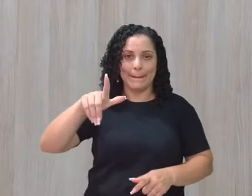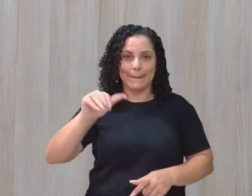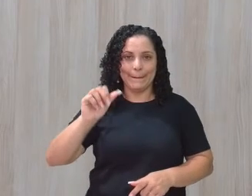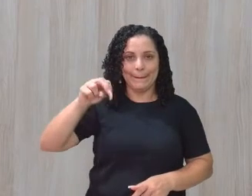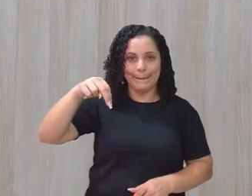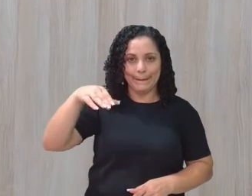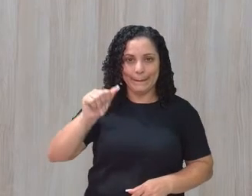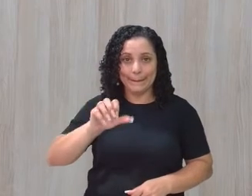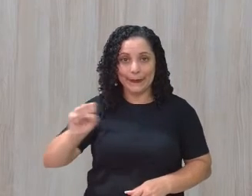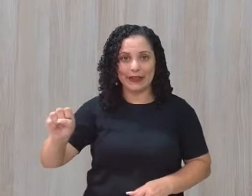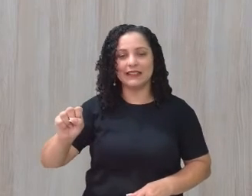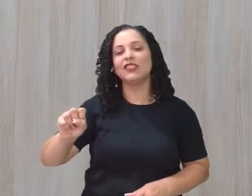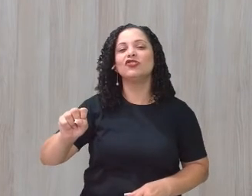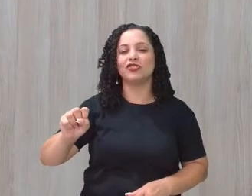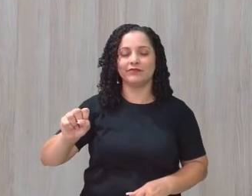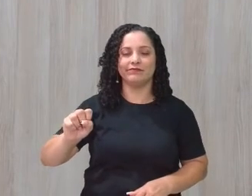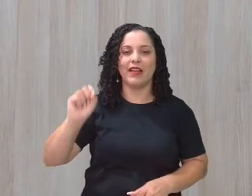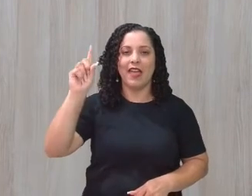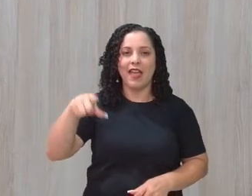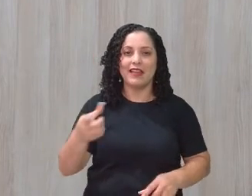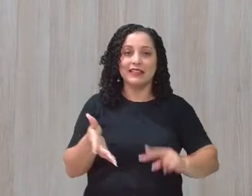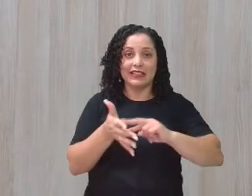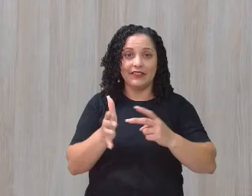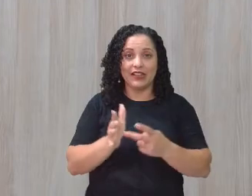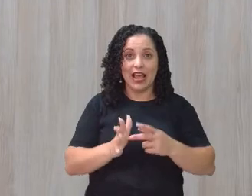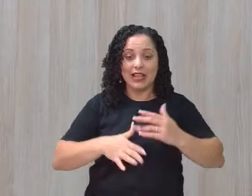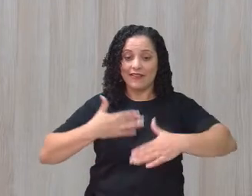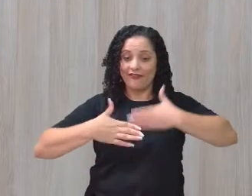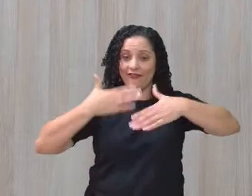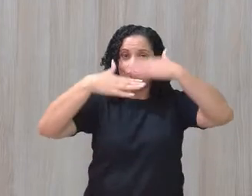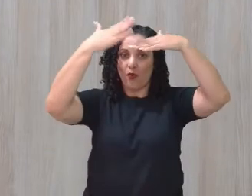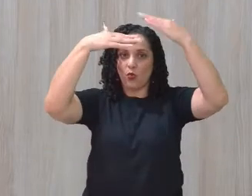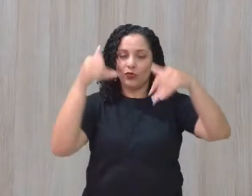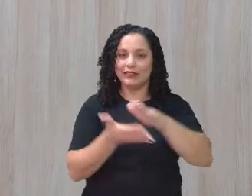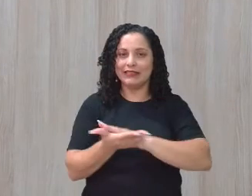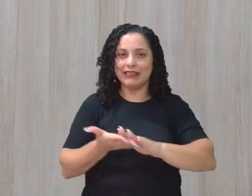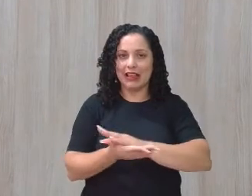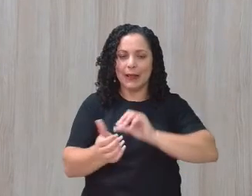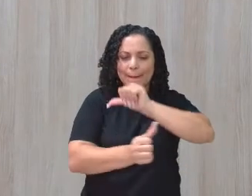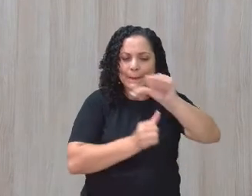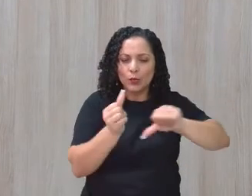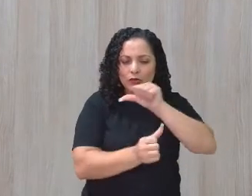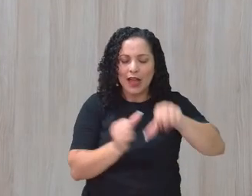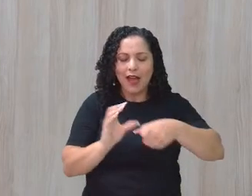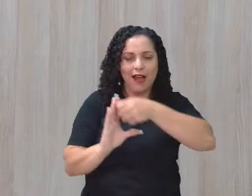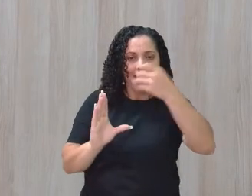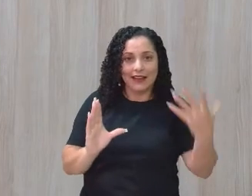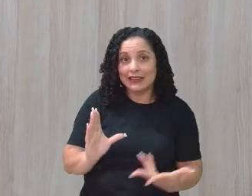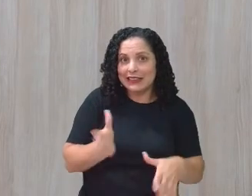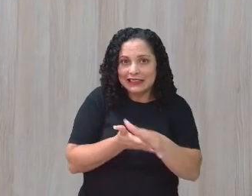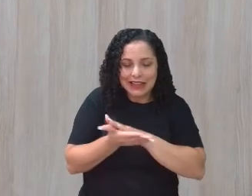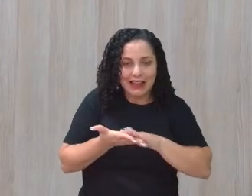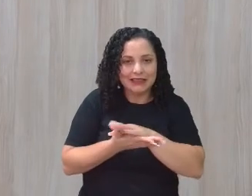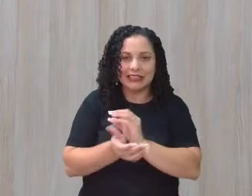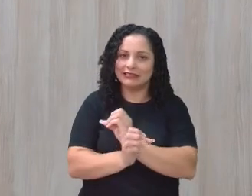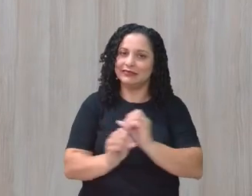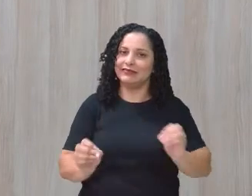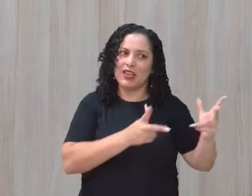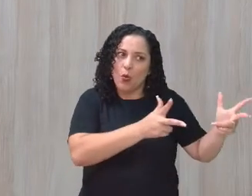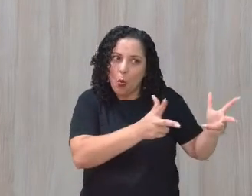estrutura complexa, elas não evoluem, elas não alteram seu humor, suas características principais, tá